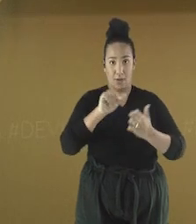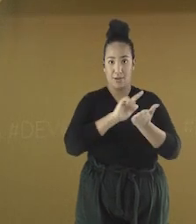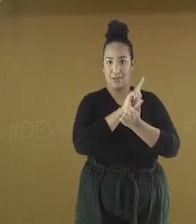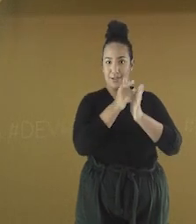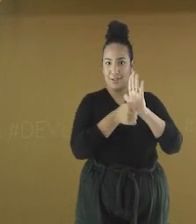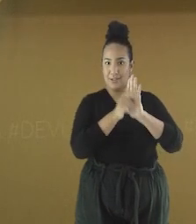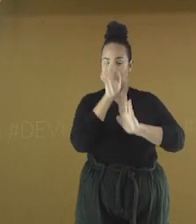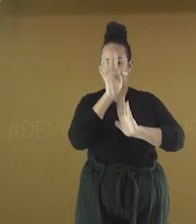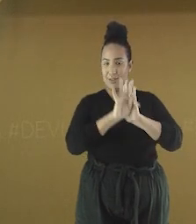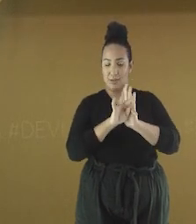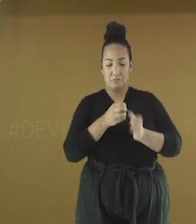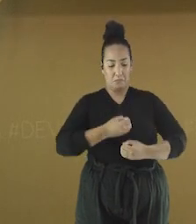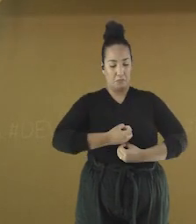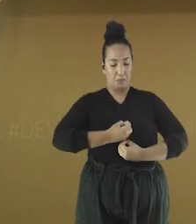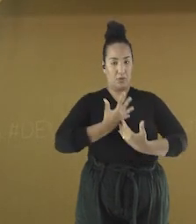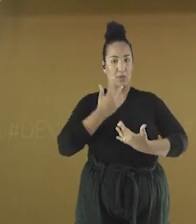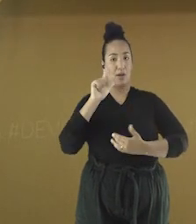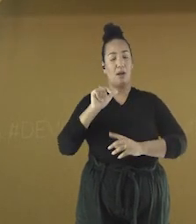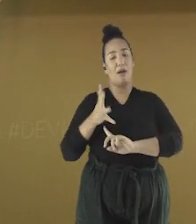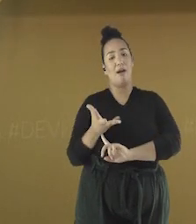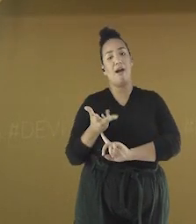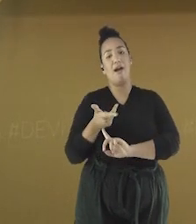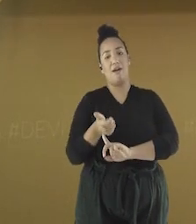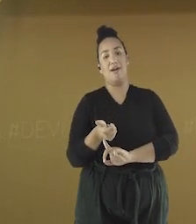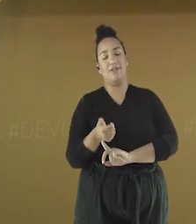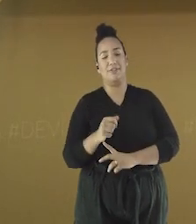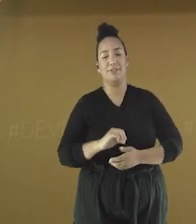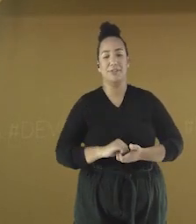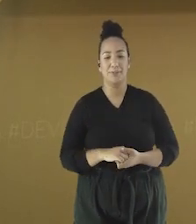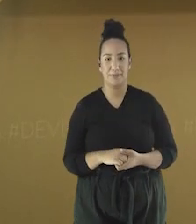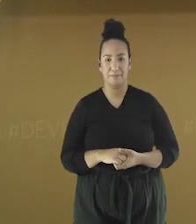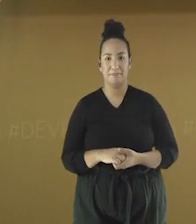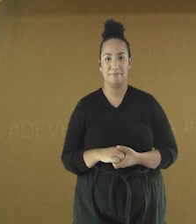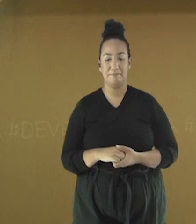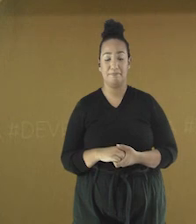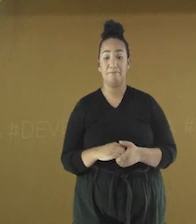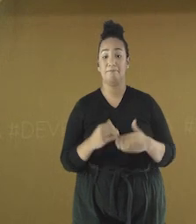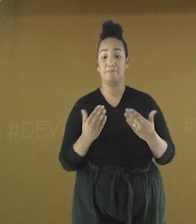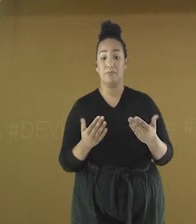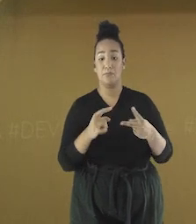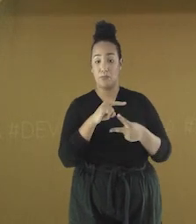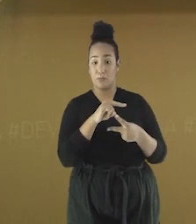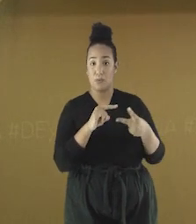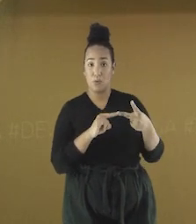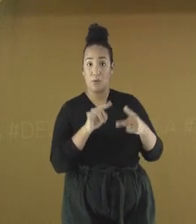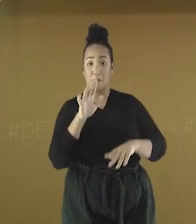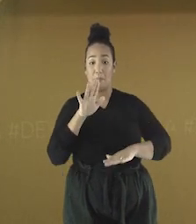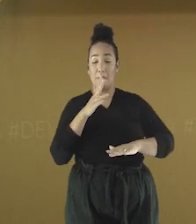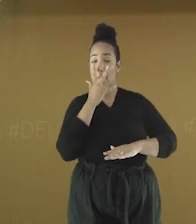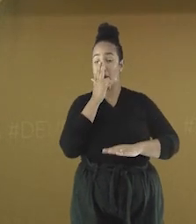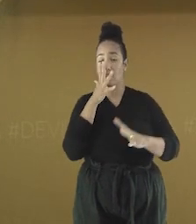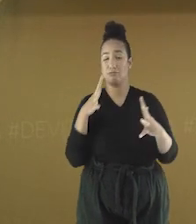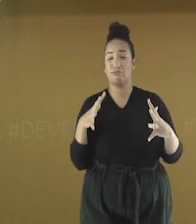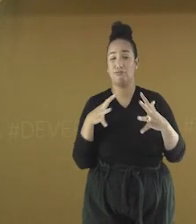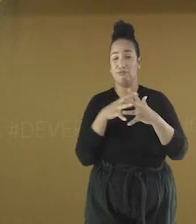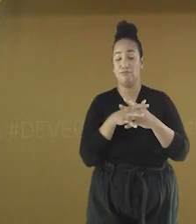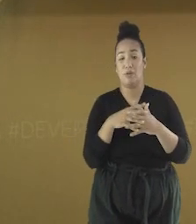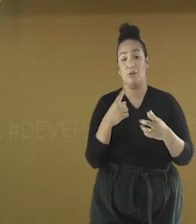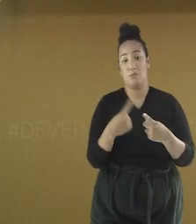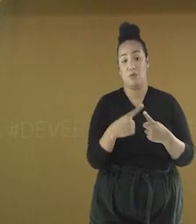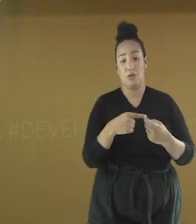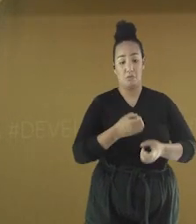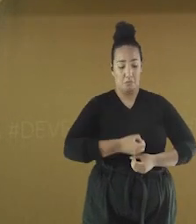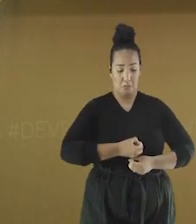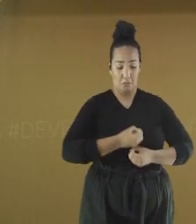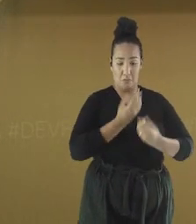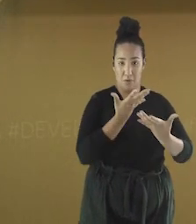e poesia é uma forma de arte que busca provocar emoções. É costume que as duas palavras se confundam, já que